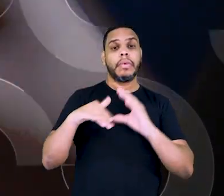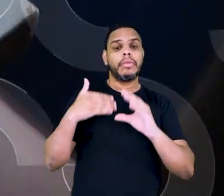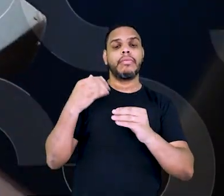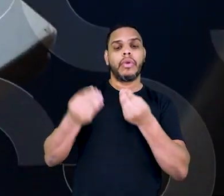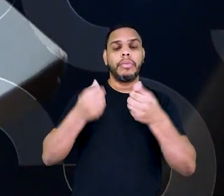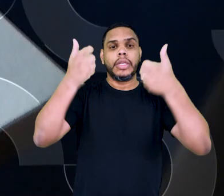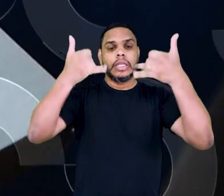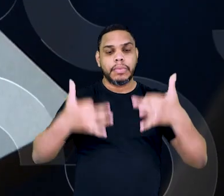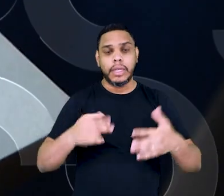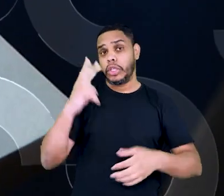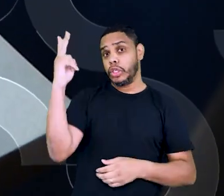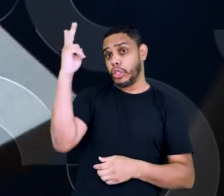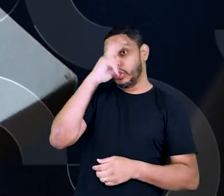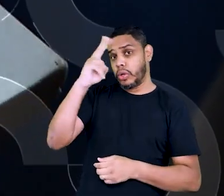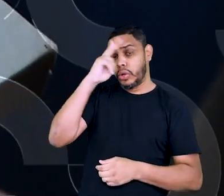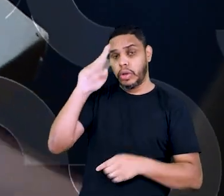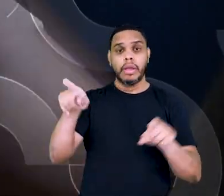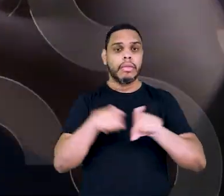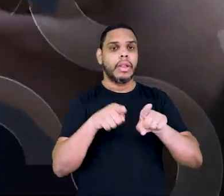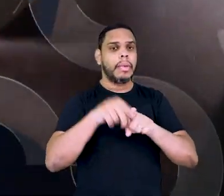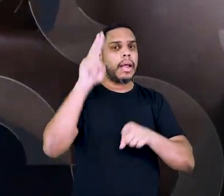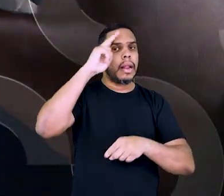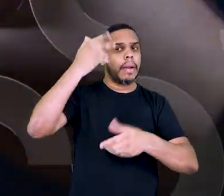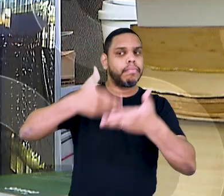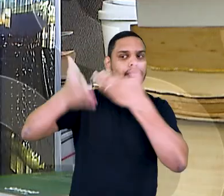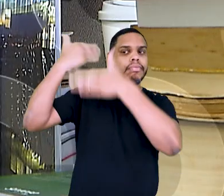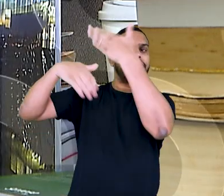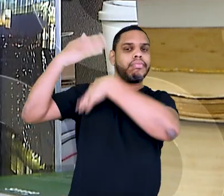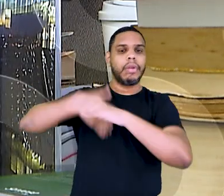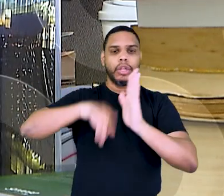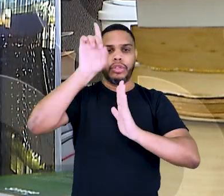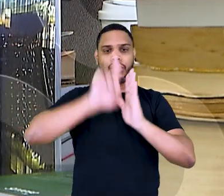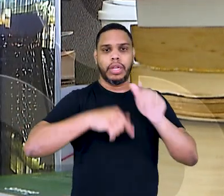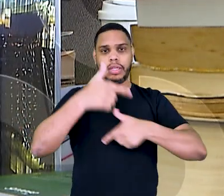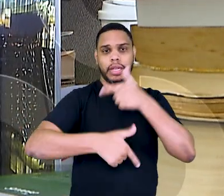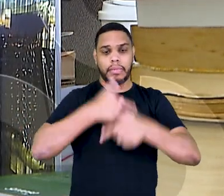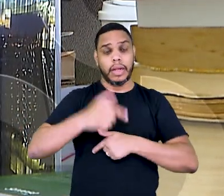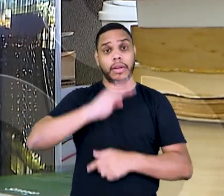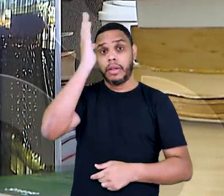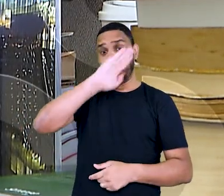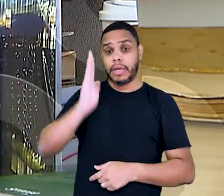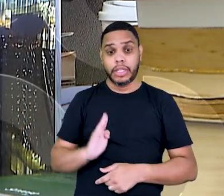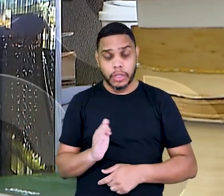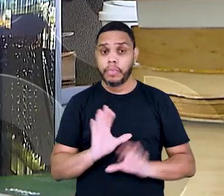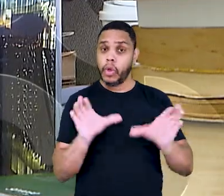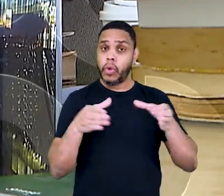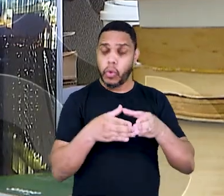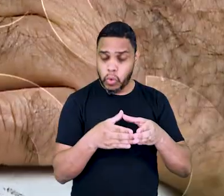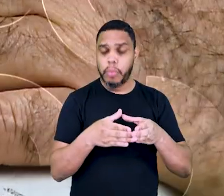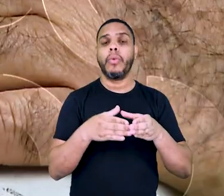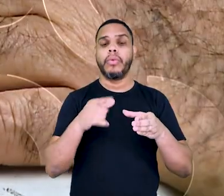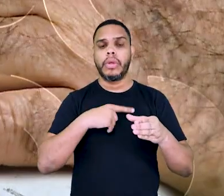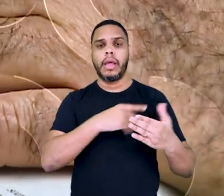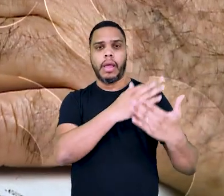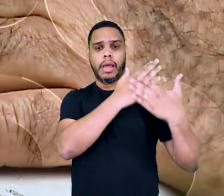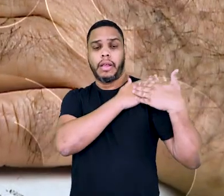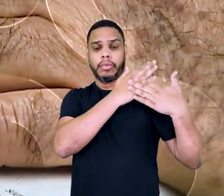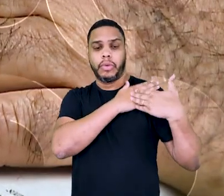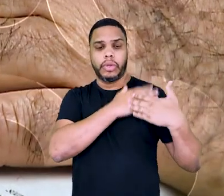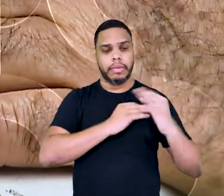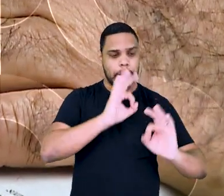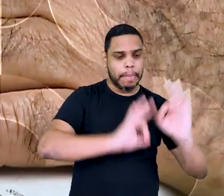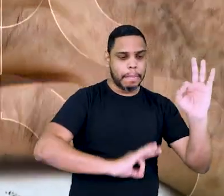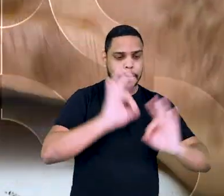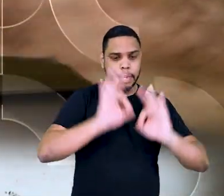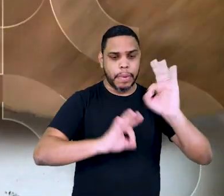a história e a memória do direito do trabalho no Brasil. A Comissão de Documentação e Memória, responsável pela organização da